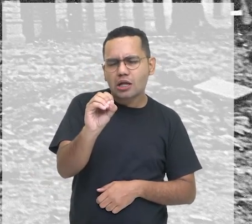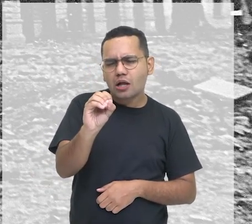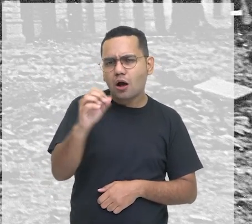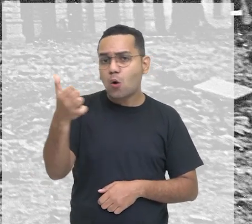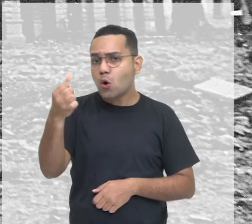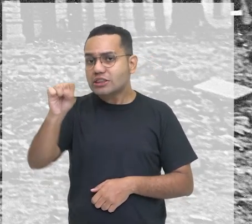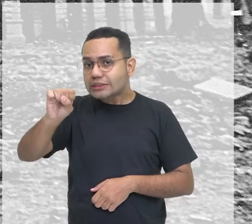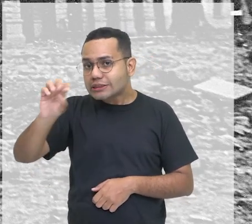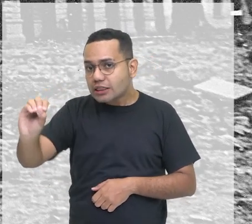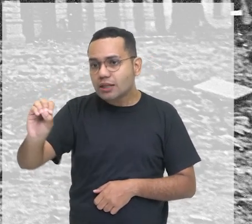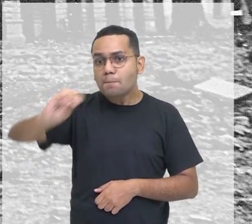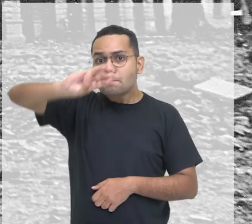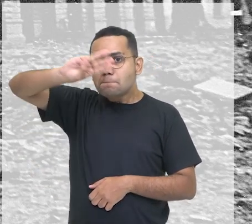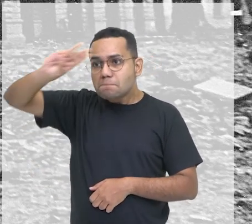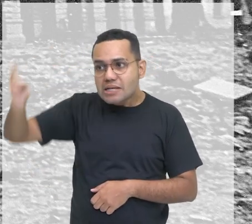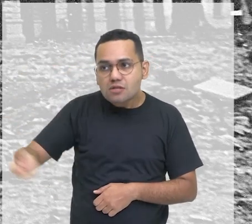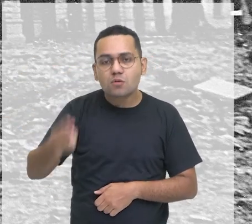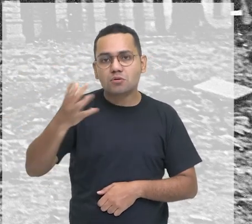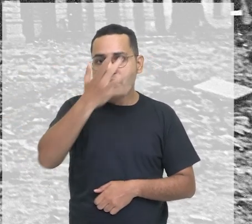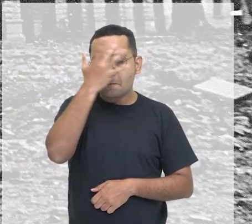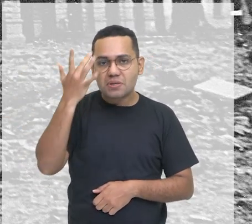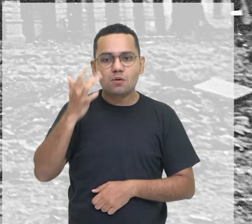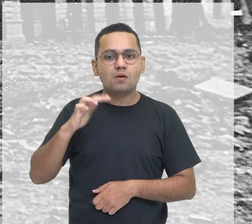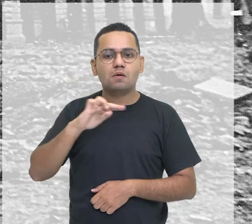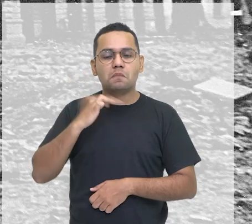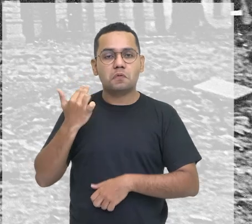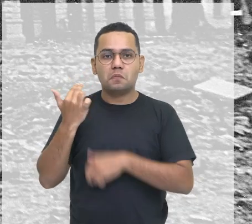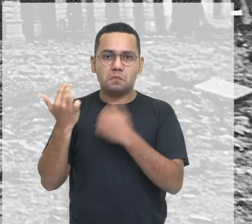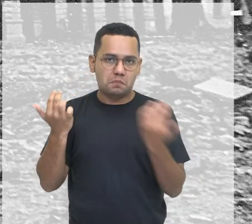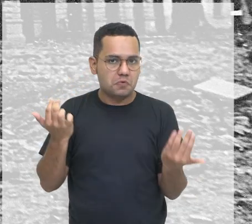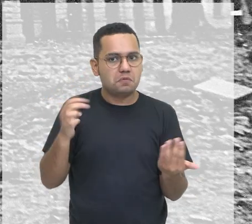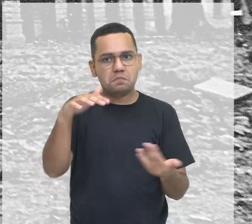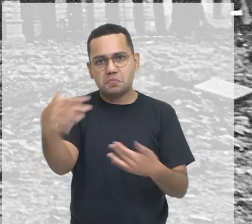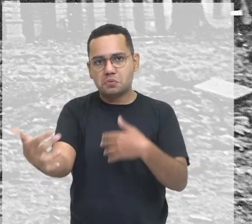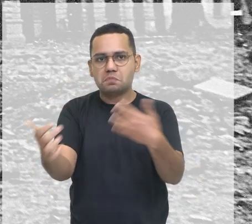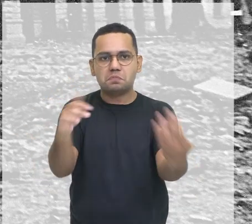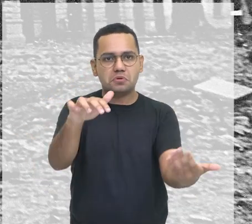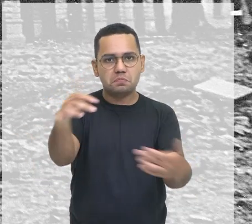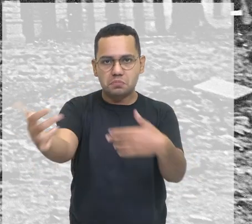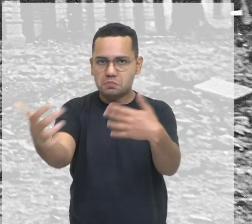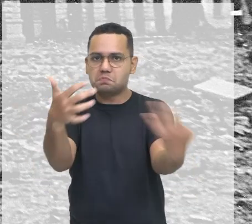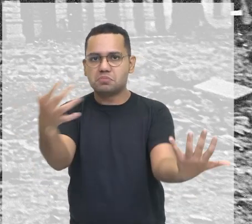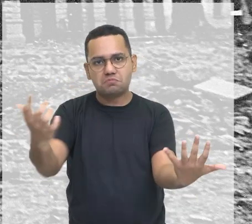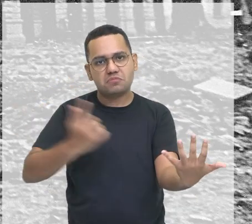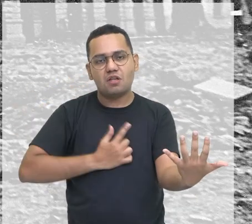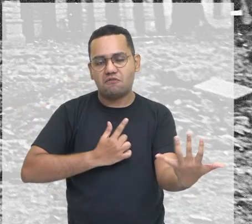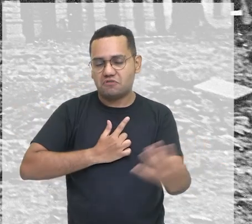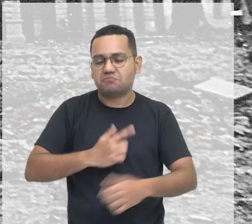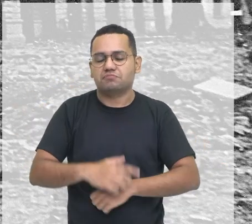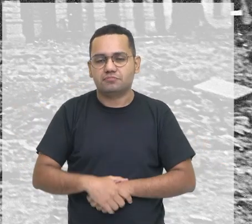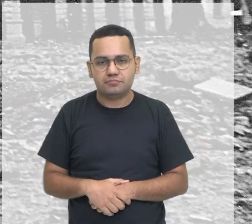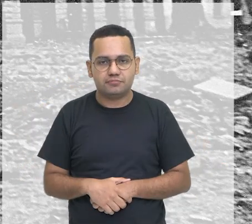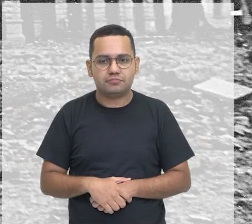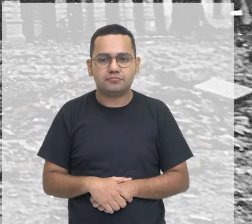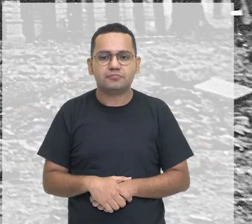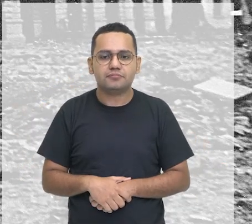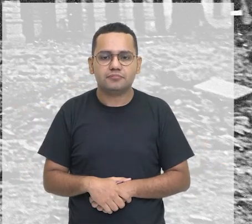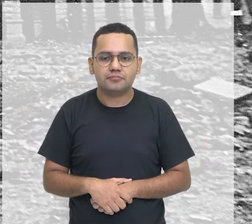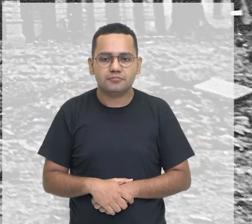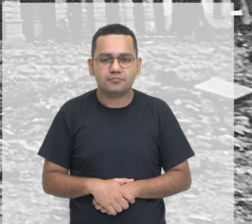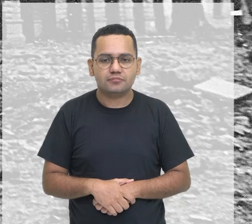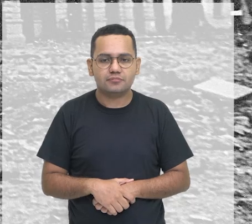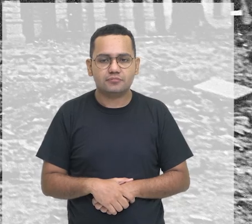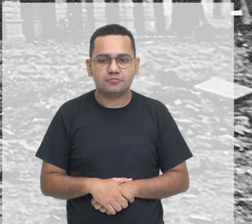milhões de pessoas, gente. São muitas pessoas que, infelizmente, perderam a vida nesse conflito. E a gente vai, então, começar